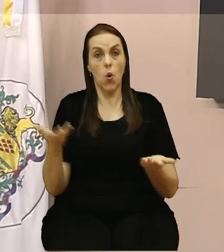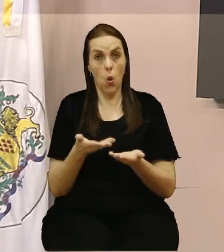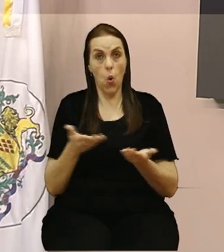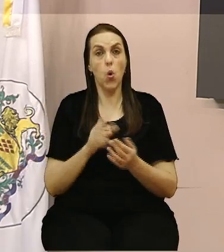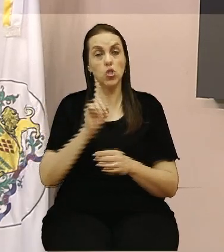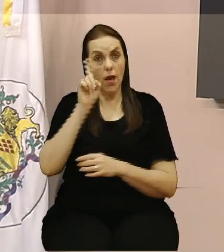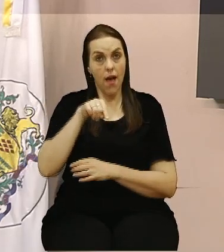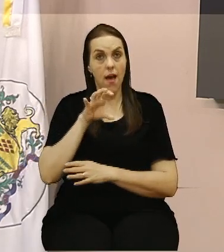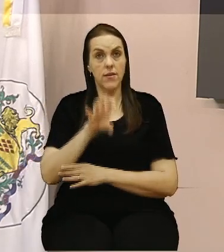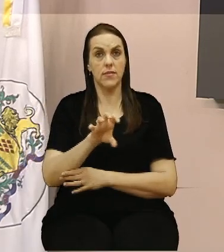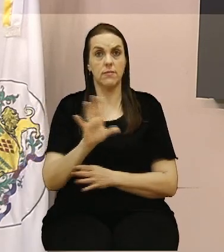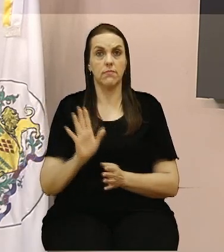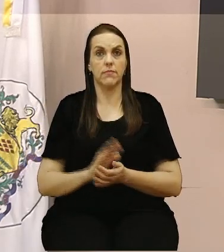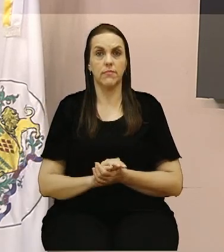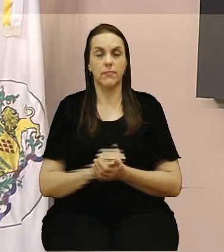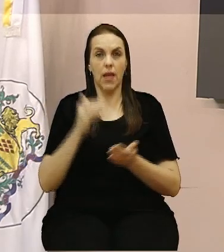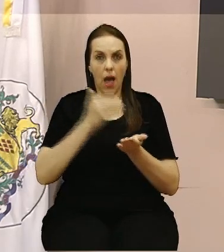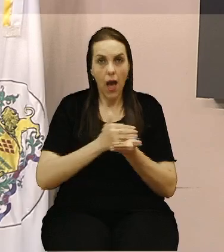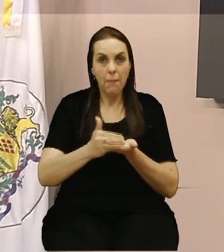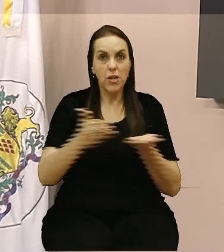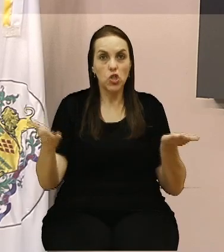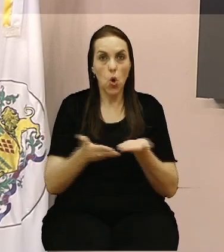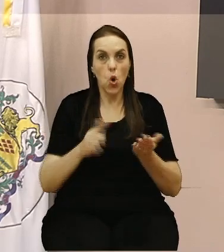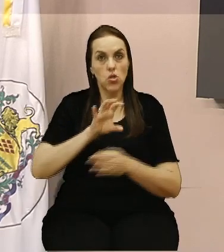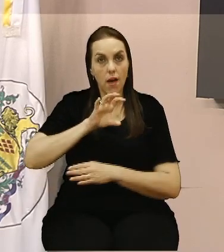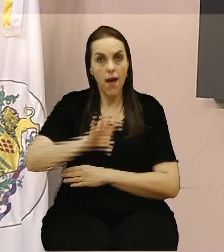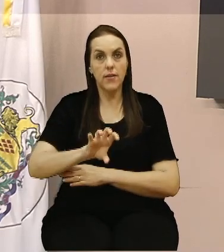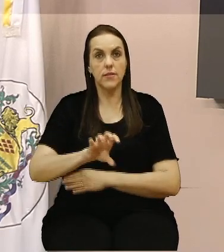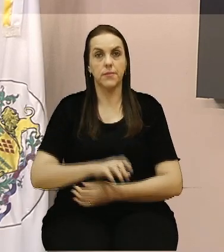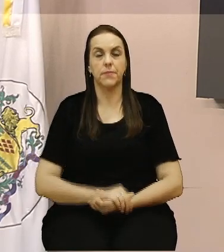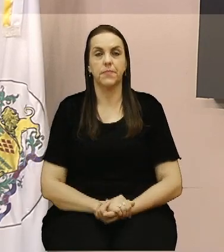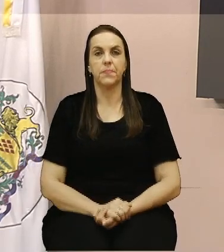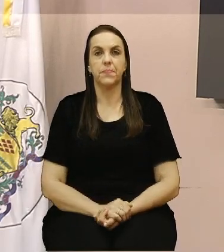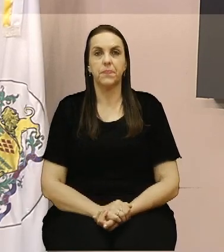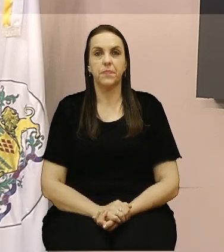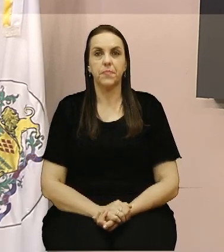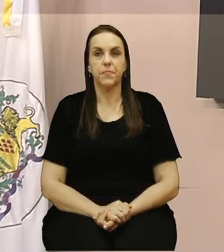assim. Tá? De hoje em diante vai ser assim.